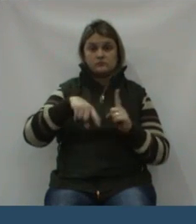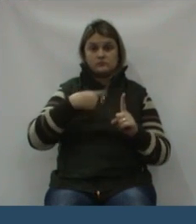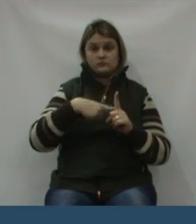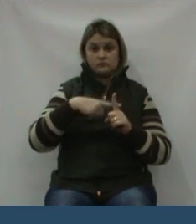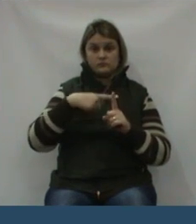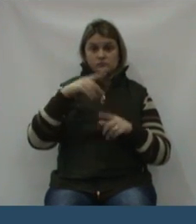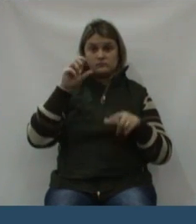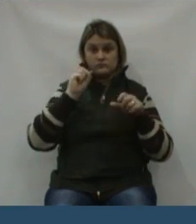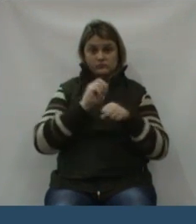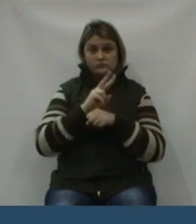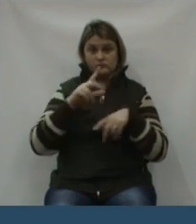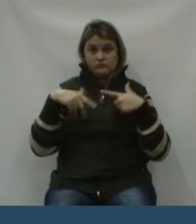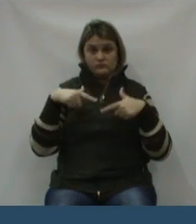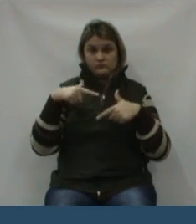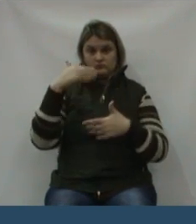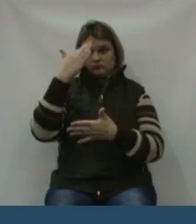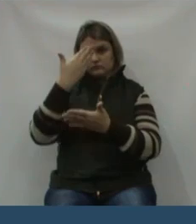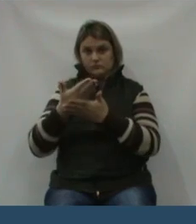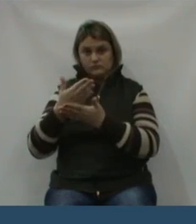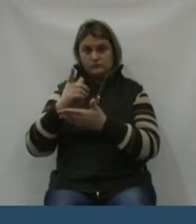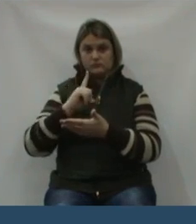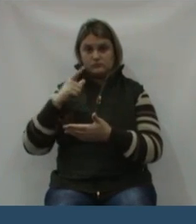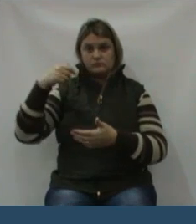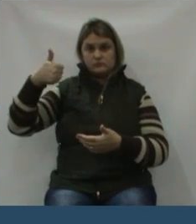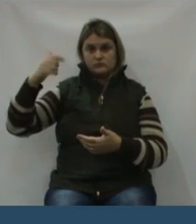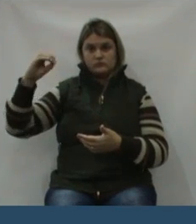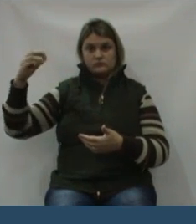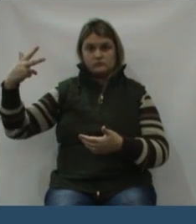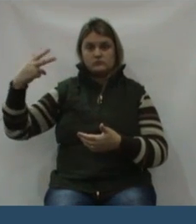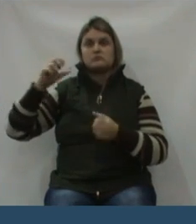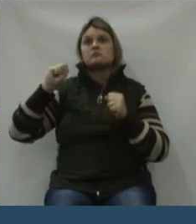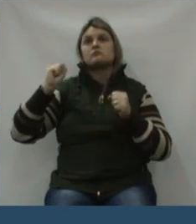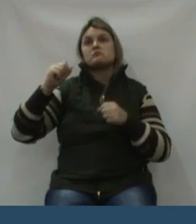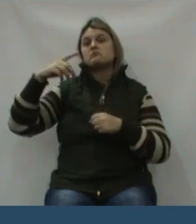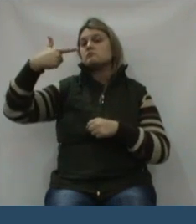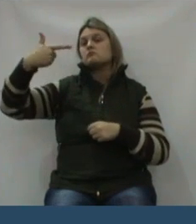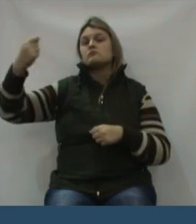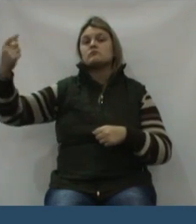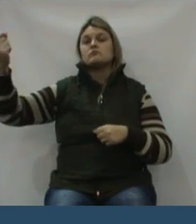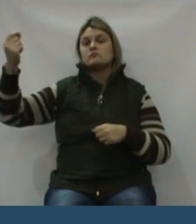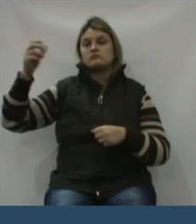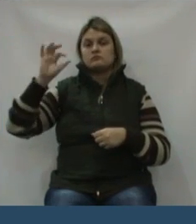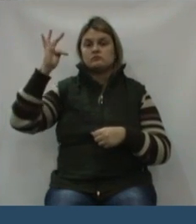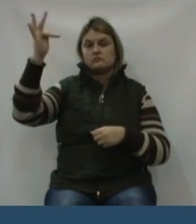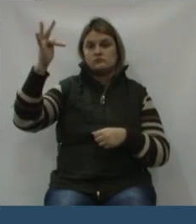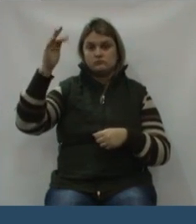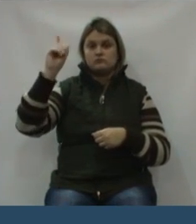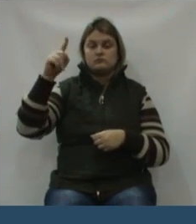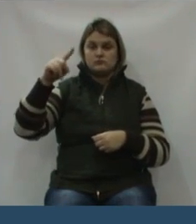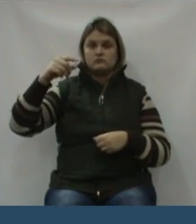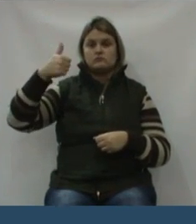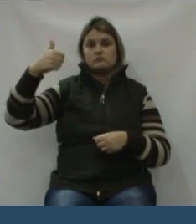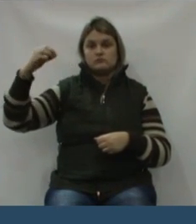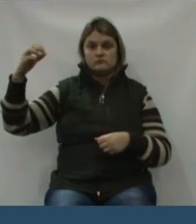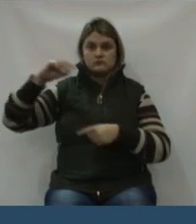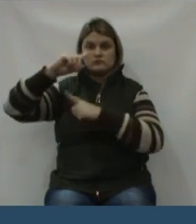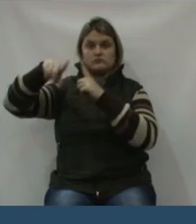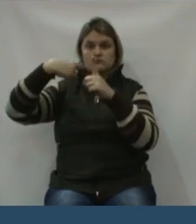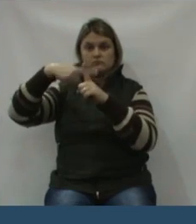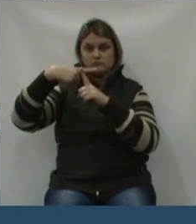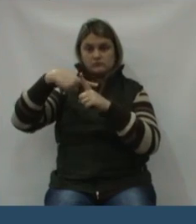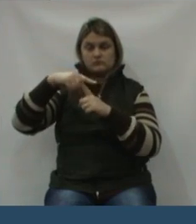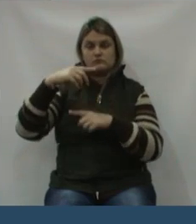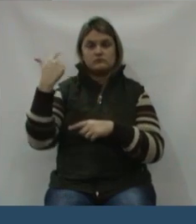o total de cargos de comissão. Hoje são 103 e pode aumentar para 200. Daí seriam 100